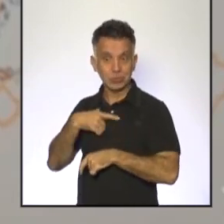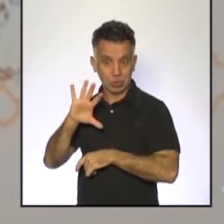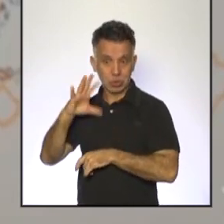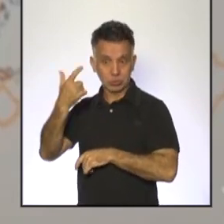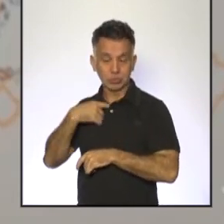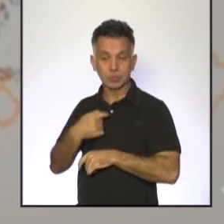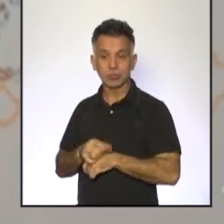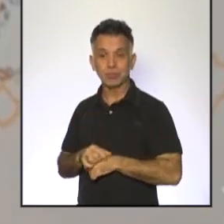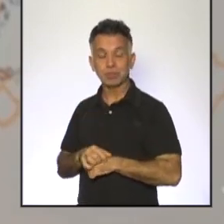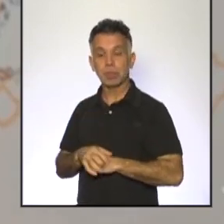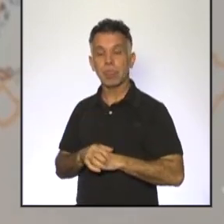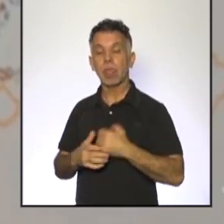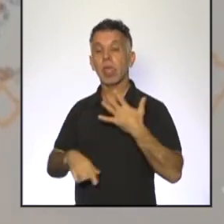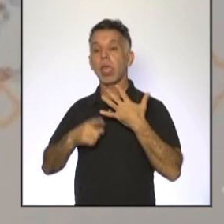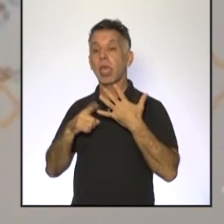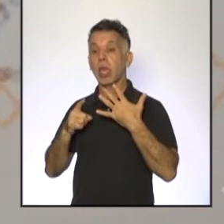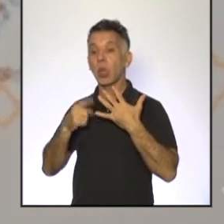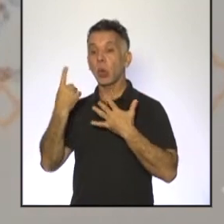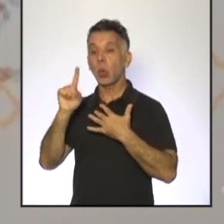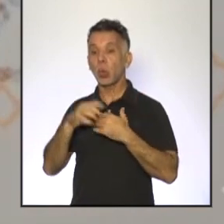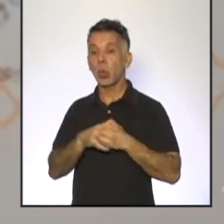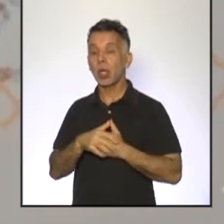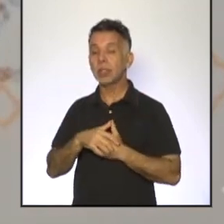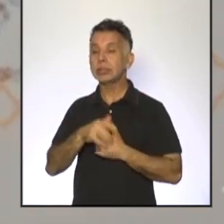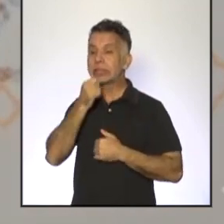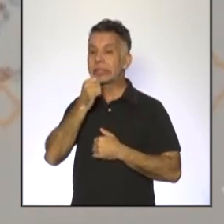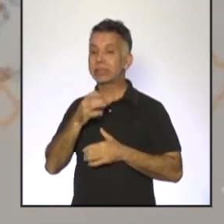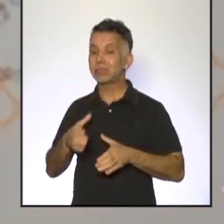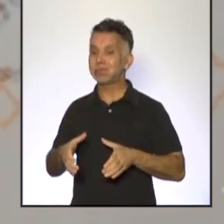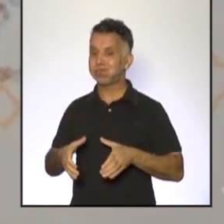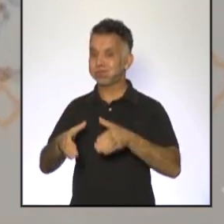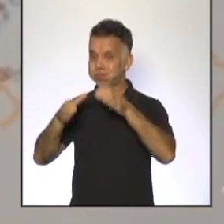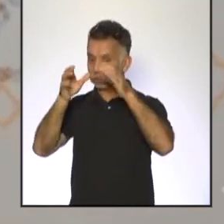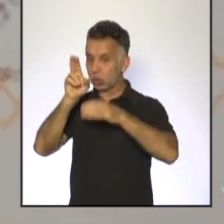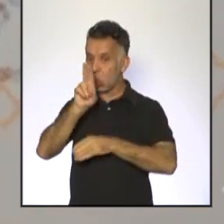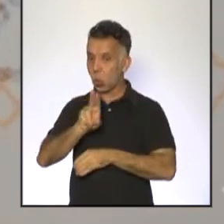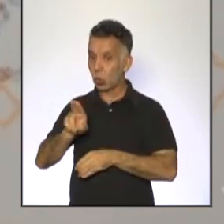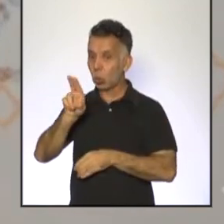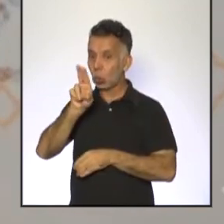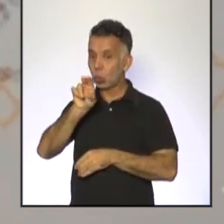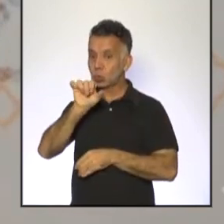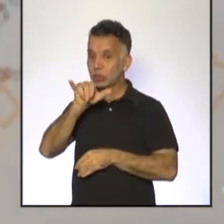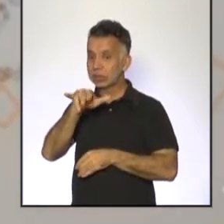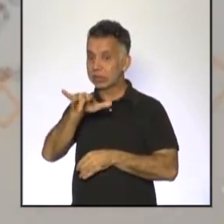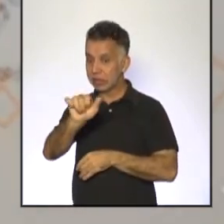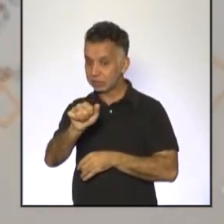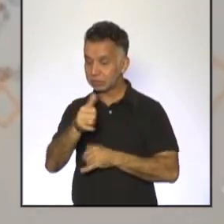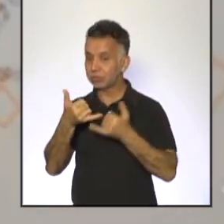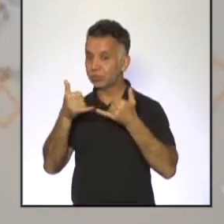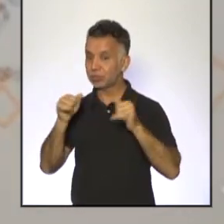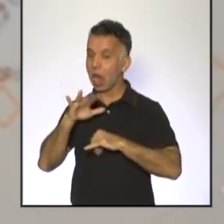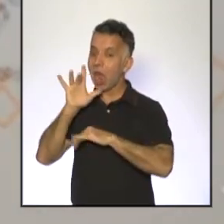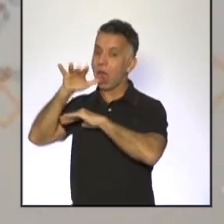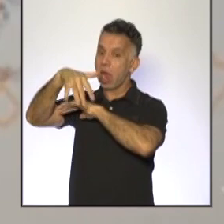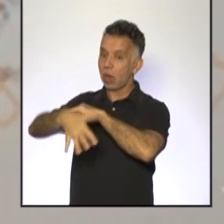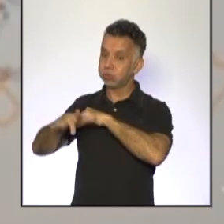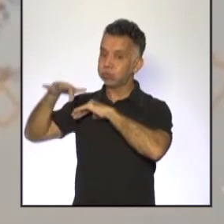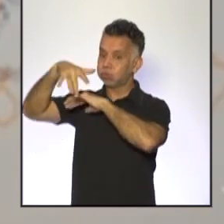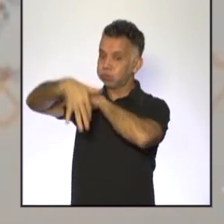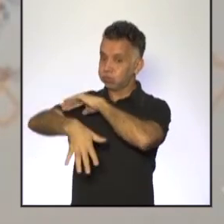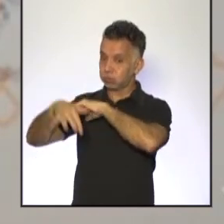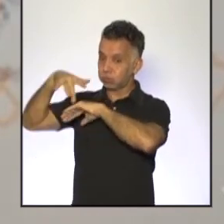para geração de terremoto no Brasil, usinas hidrelétricas. O reservatório de água de uma